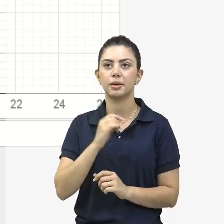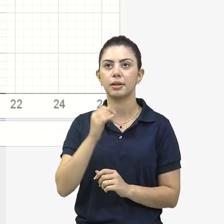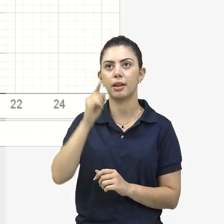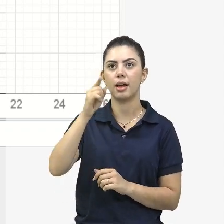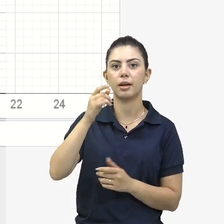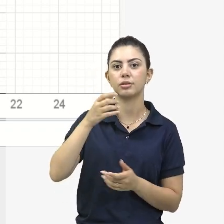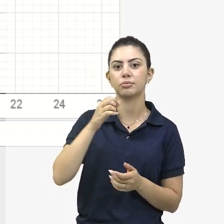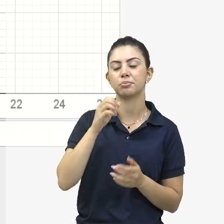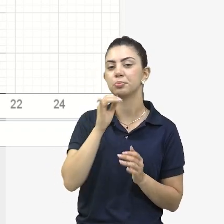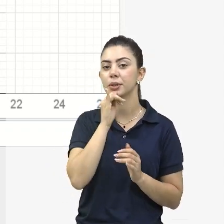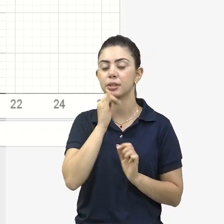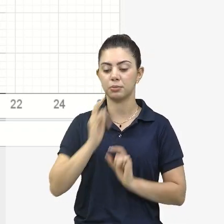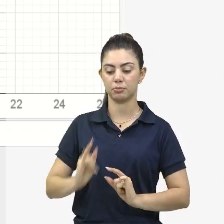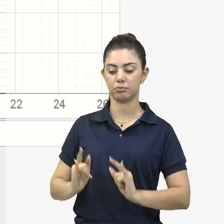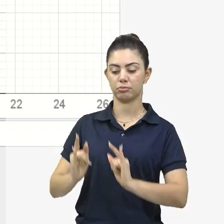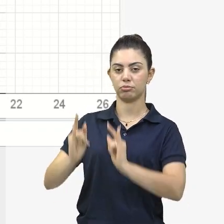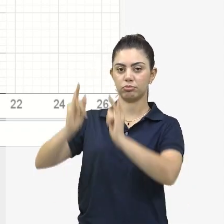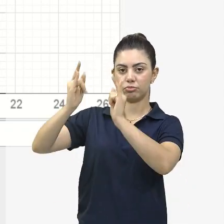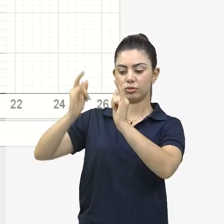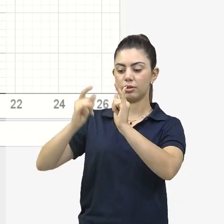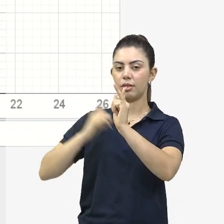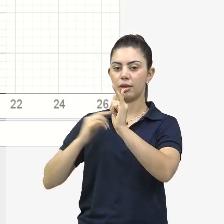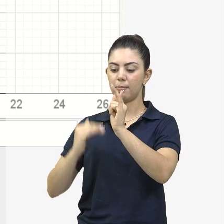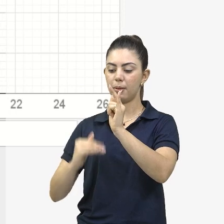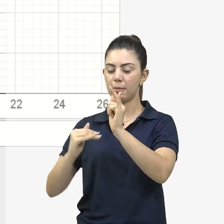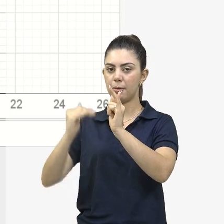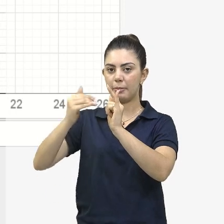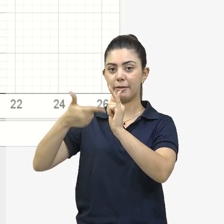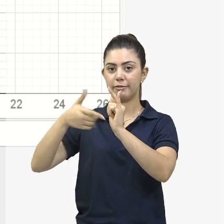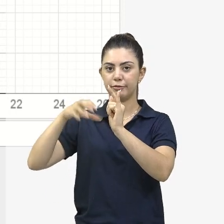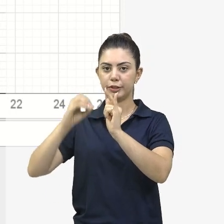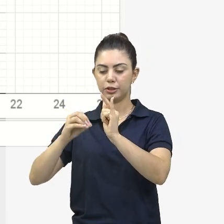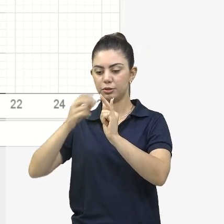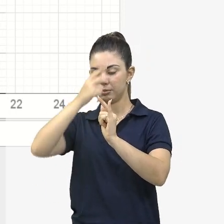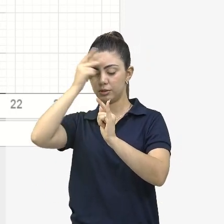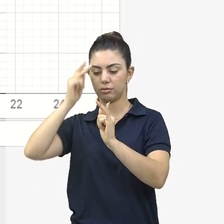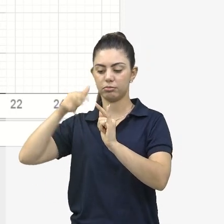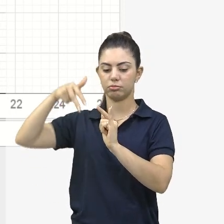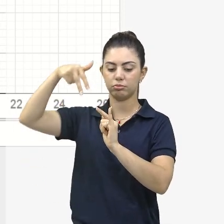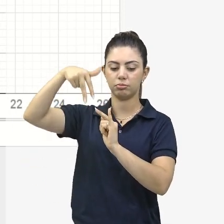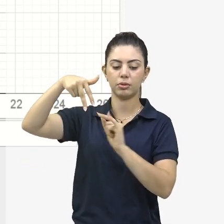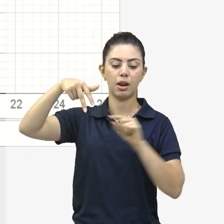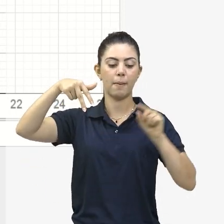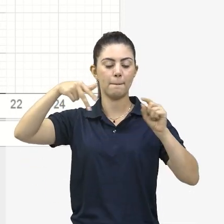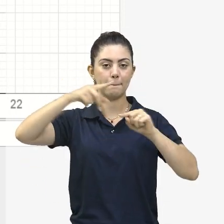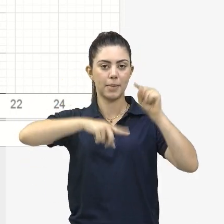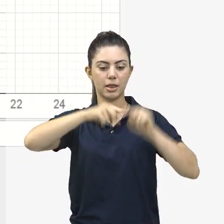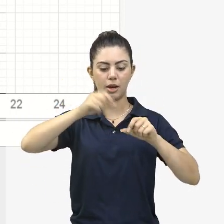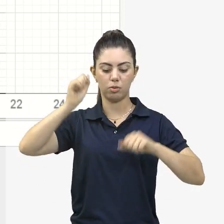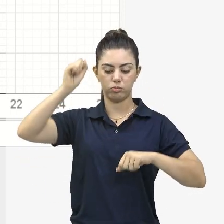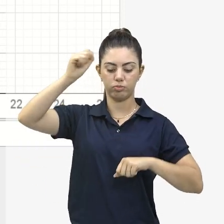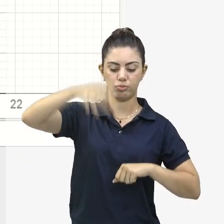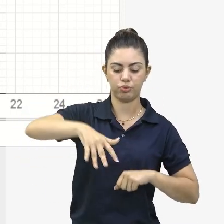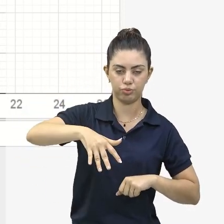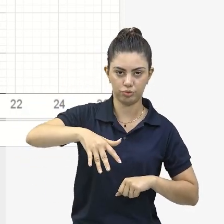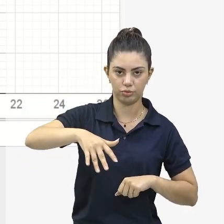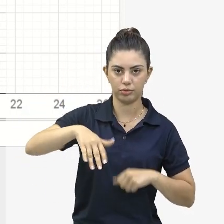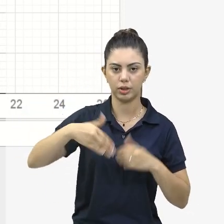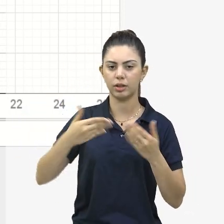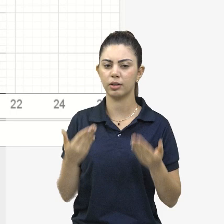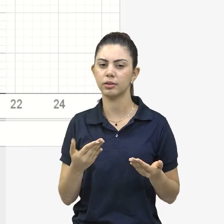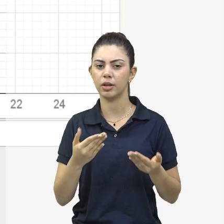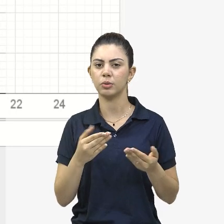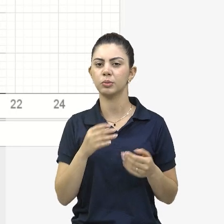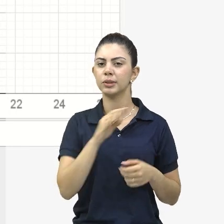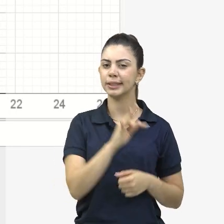prédio, né, de 20 andares. Então já começa aqui. Então, quando o instante é zero, t0, como